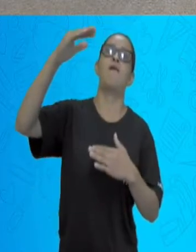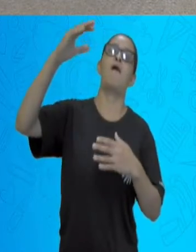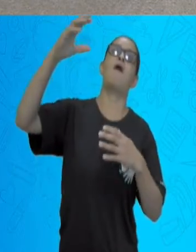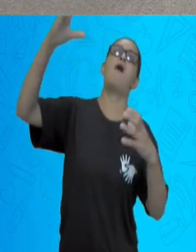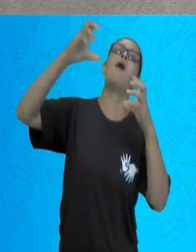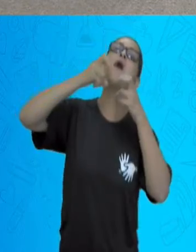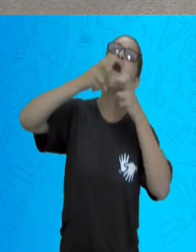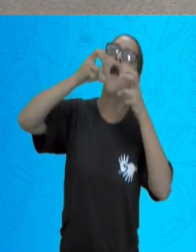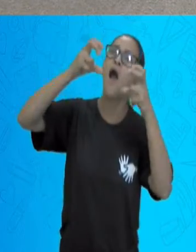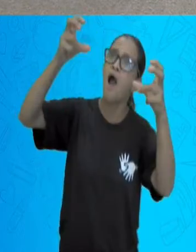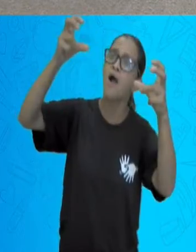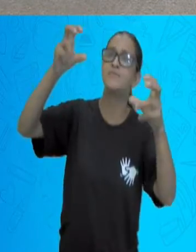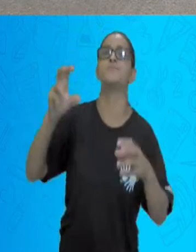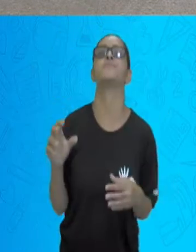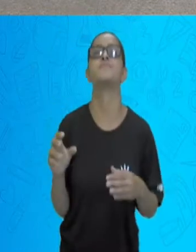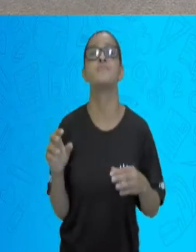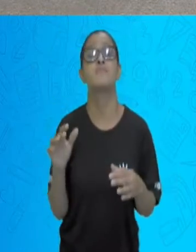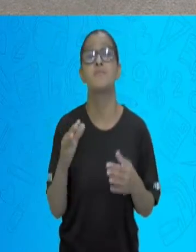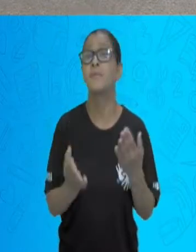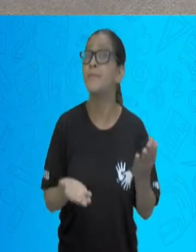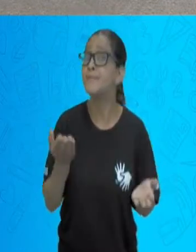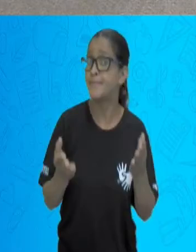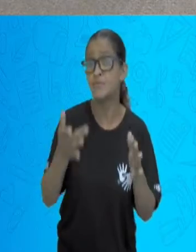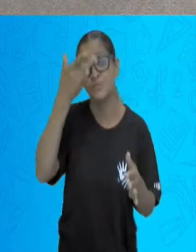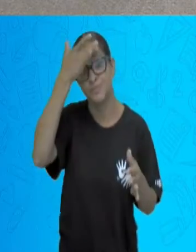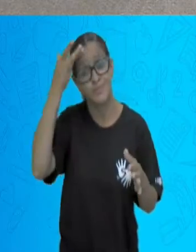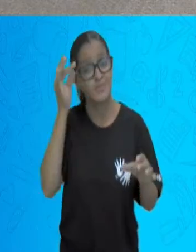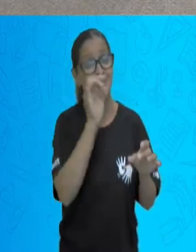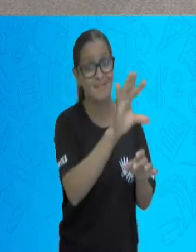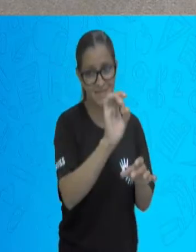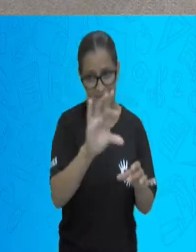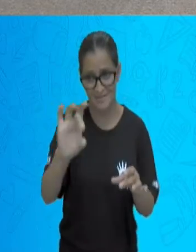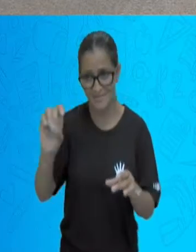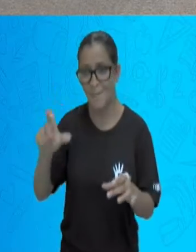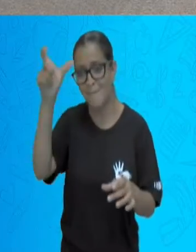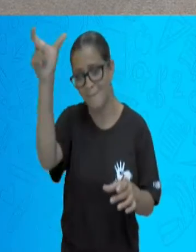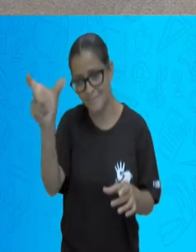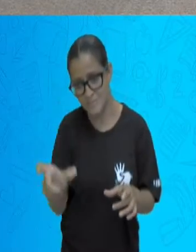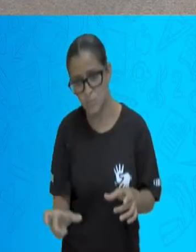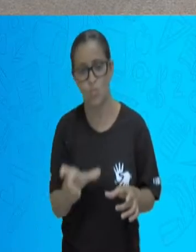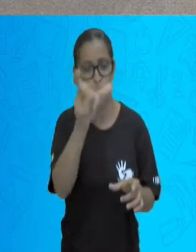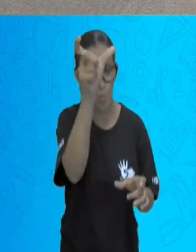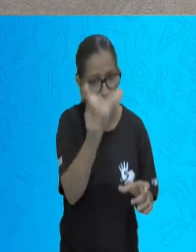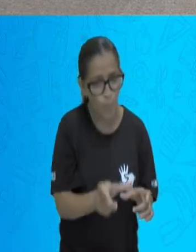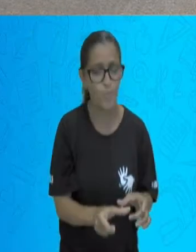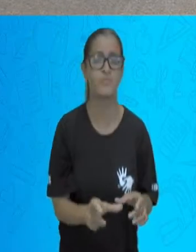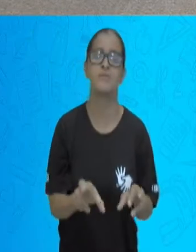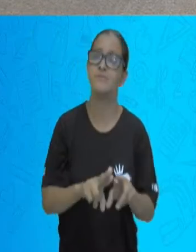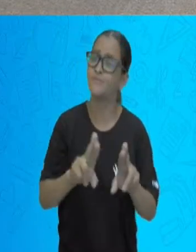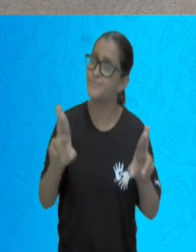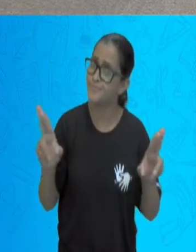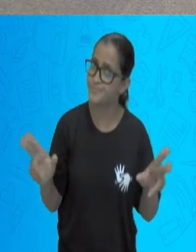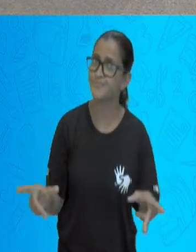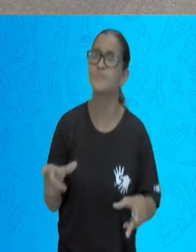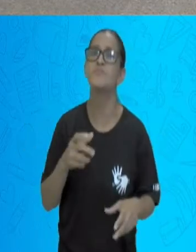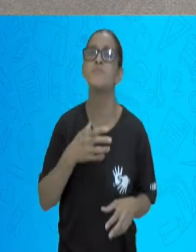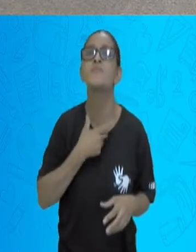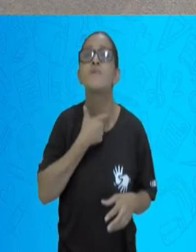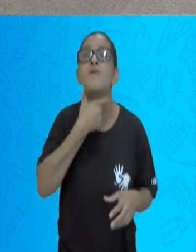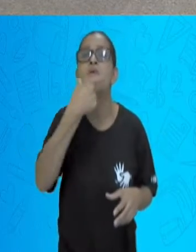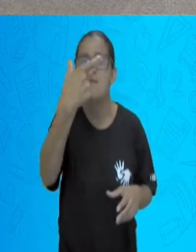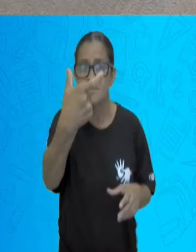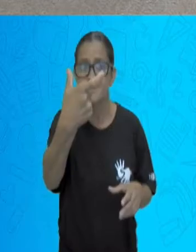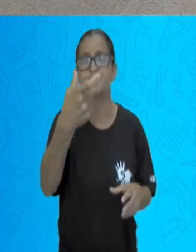temos diferentes tipos de vozes, mas também tem a organização dessas pregas